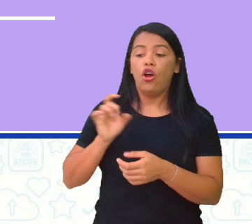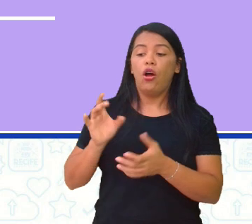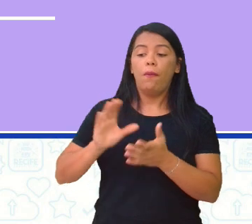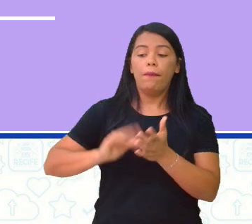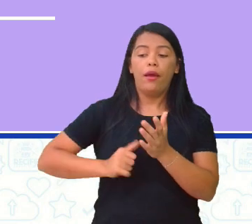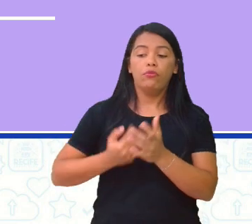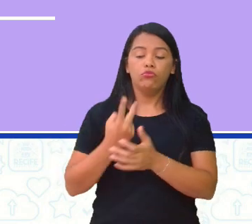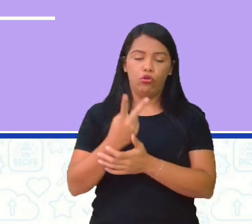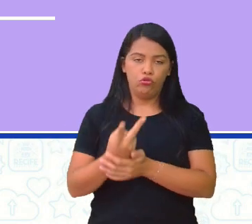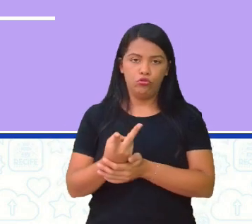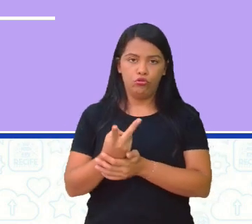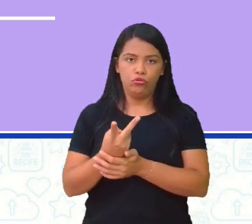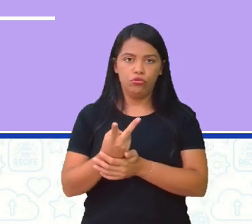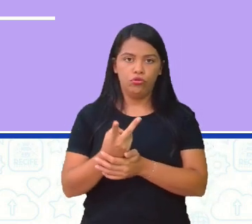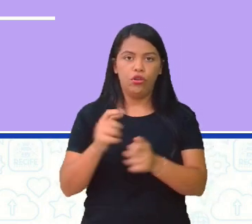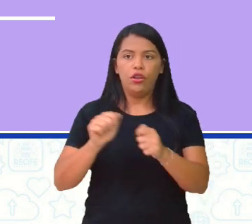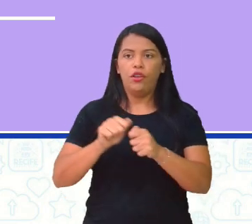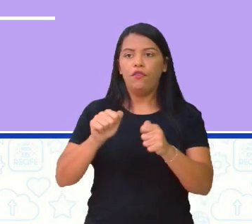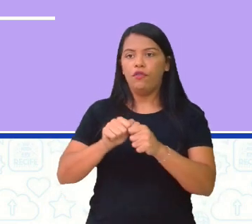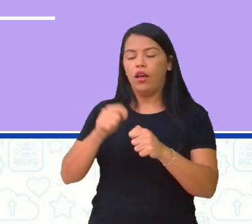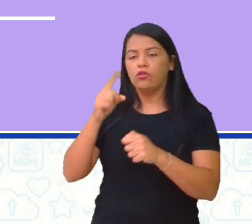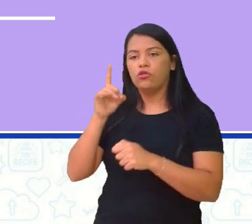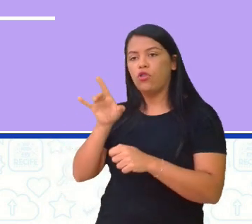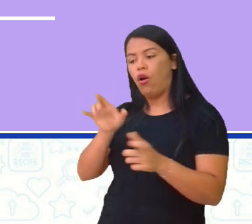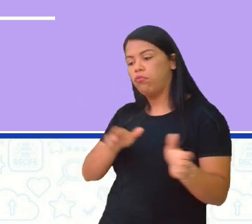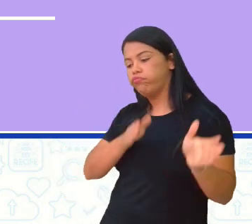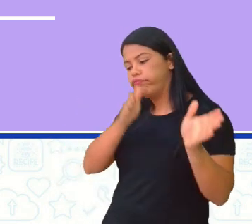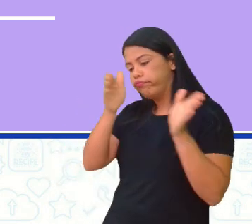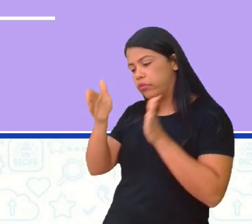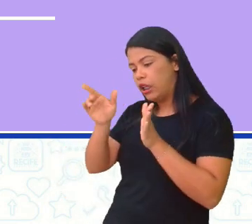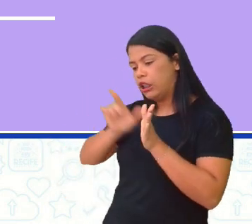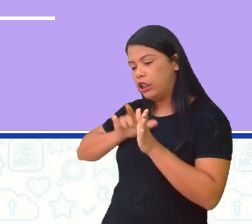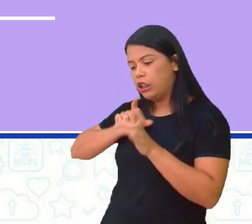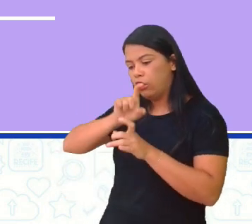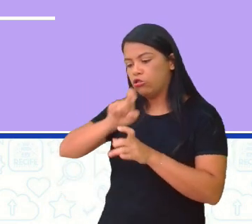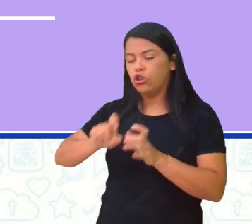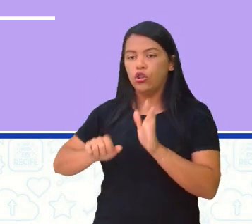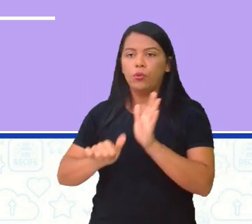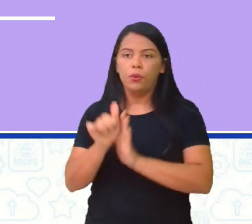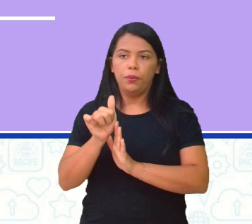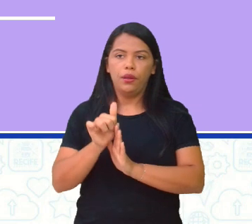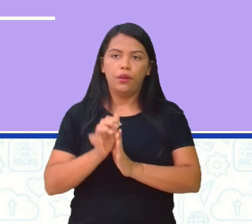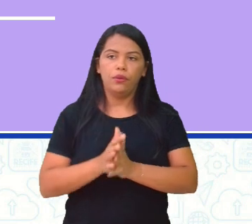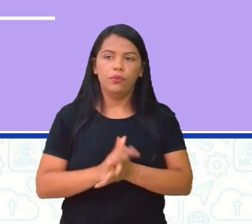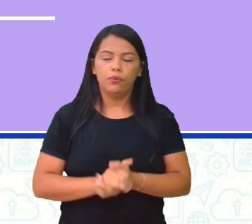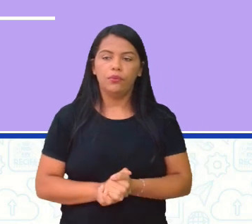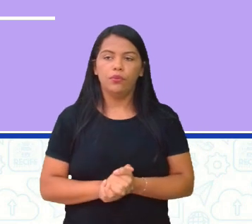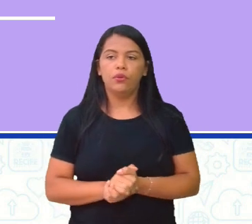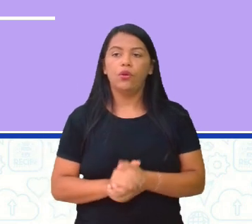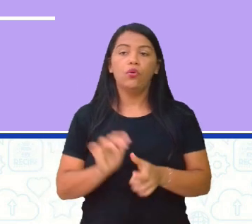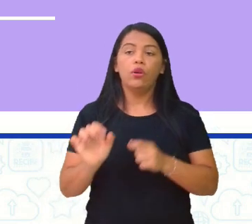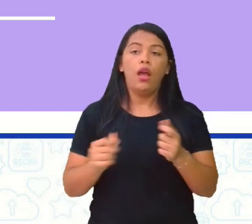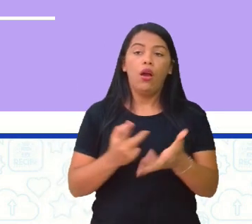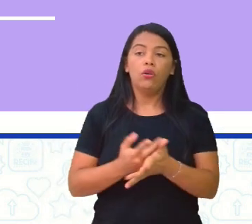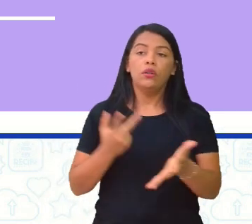2, faço isso só do lado que tem x no primeiro membro, o que vai